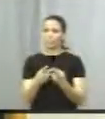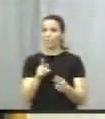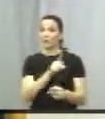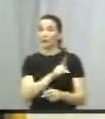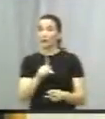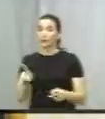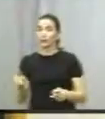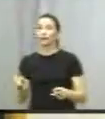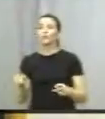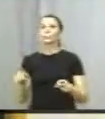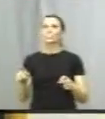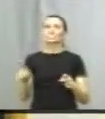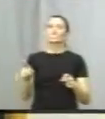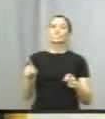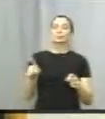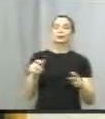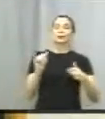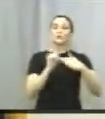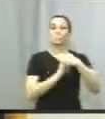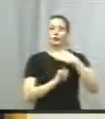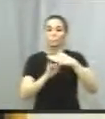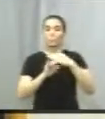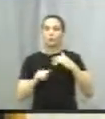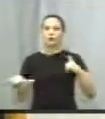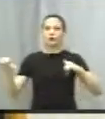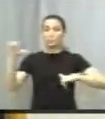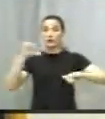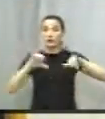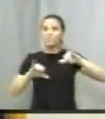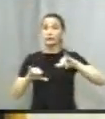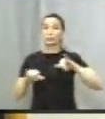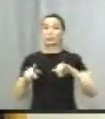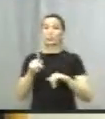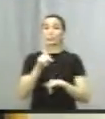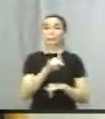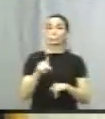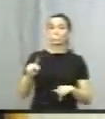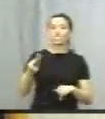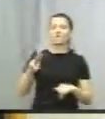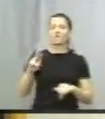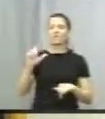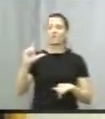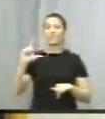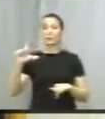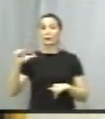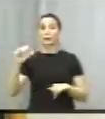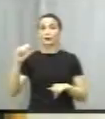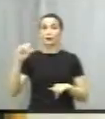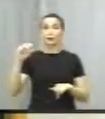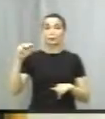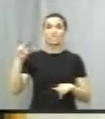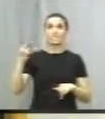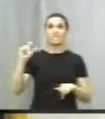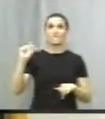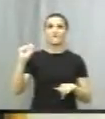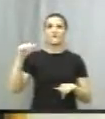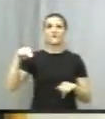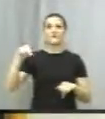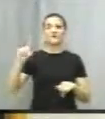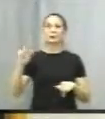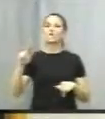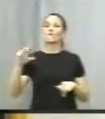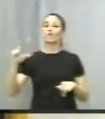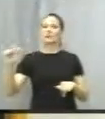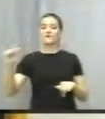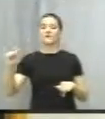Química aqui da Unesp de Araraquara, a professora Vanderlan, que é diretora da Agência Unesp de Inovação, o professor Dr.